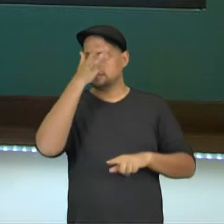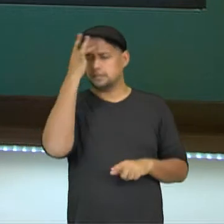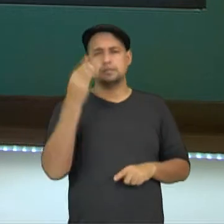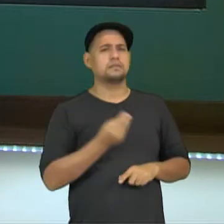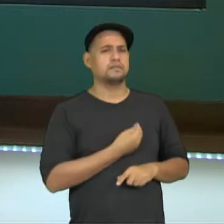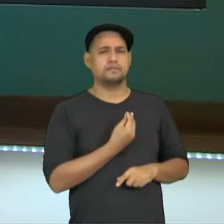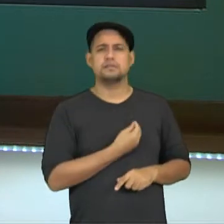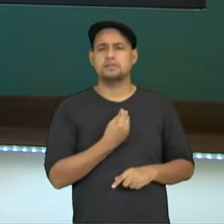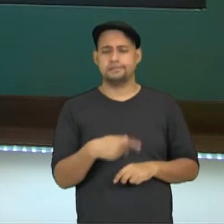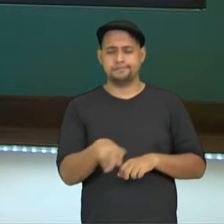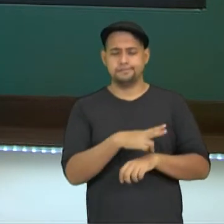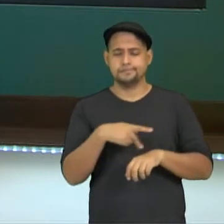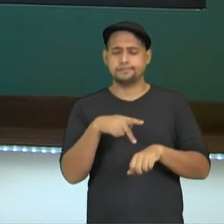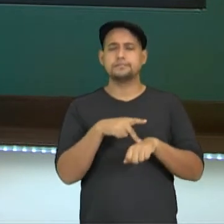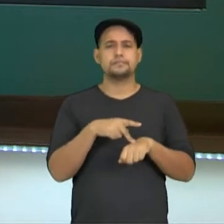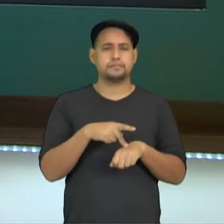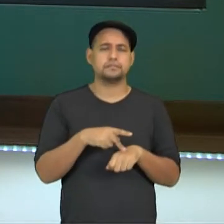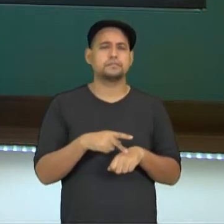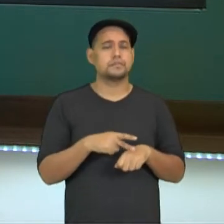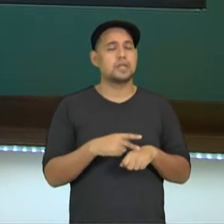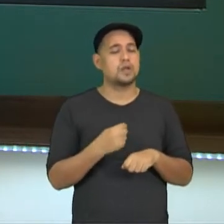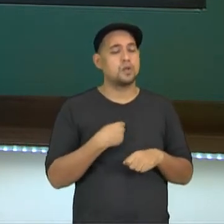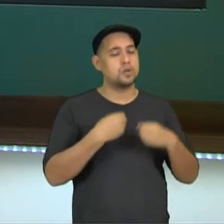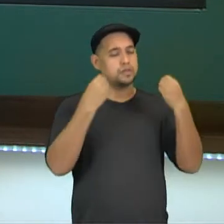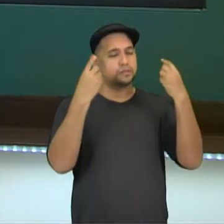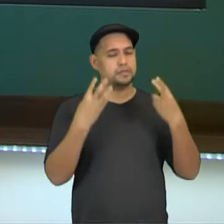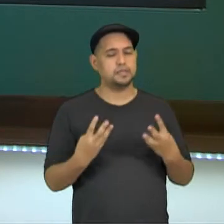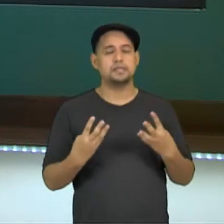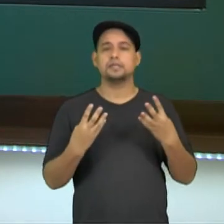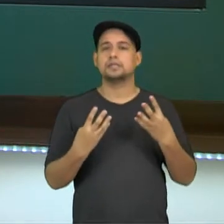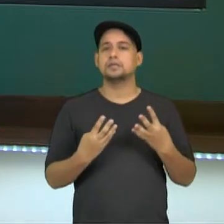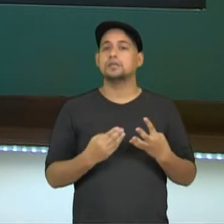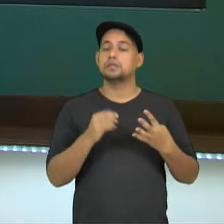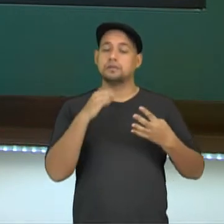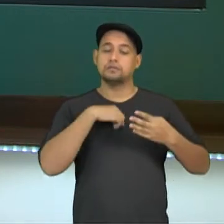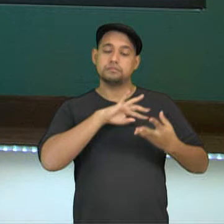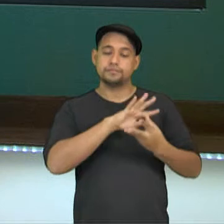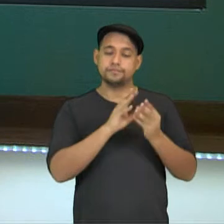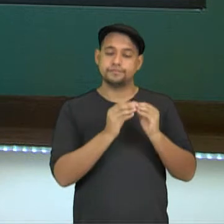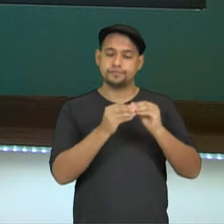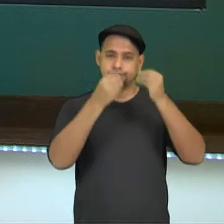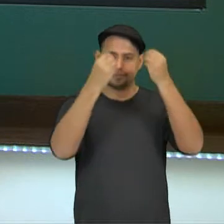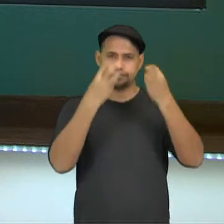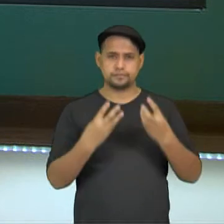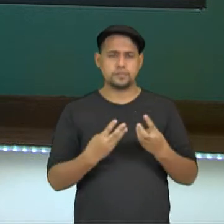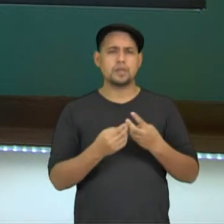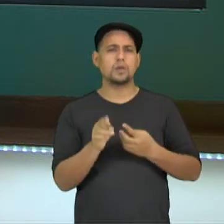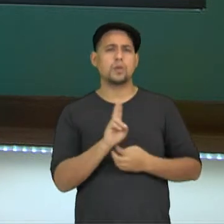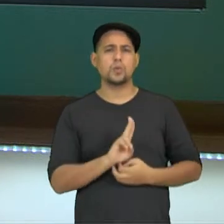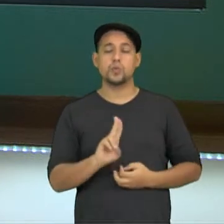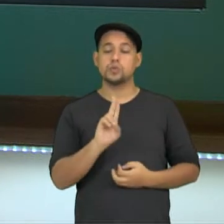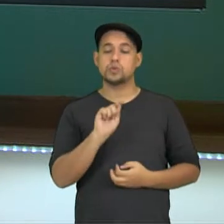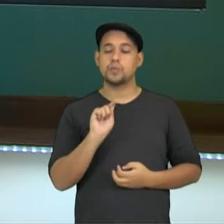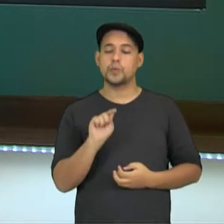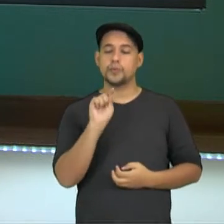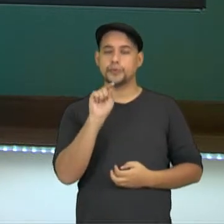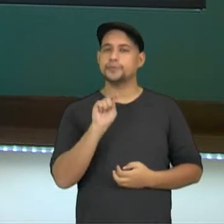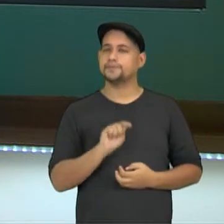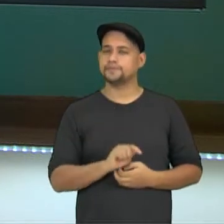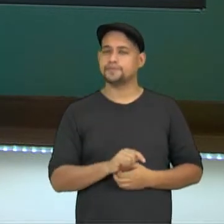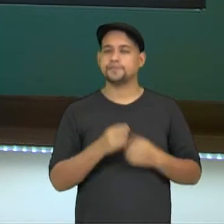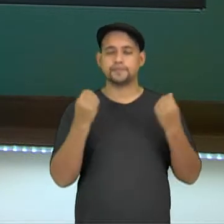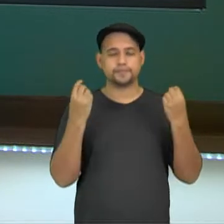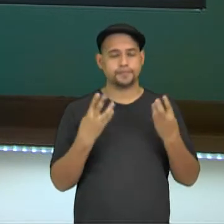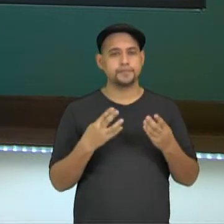entre as pessoas de um país. Isso aí eu estou explicando. Então, quando eu vou introduzir uma explicação, eu coloco 2 pontos, um